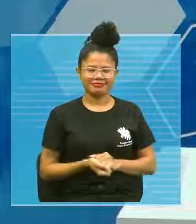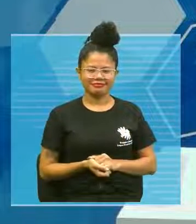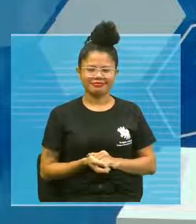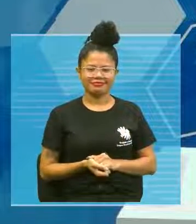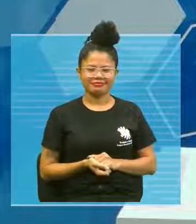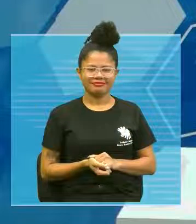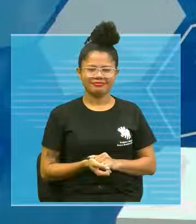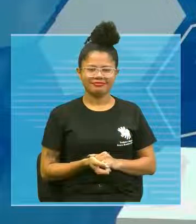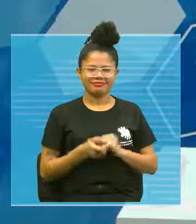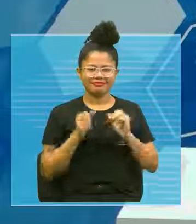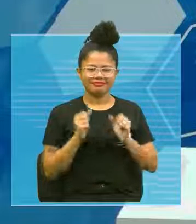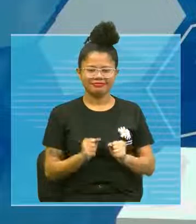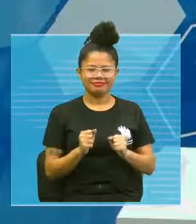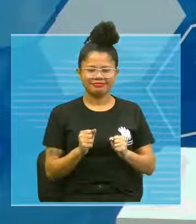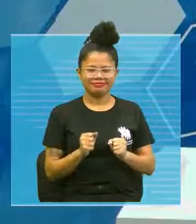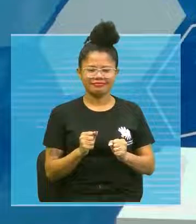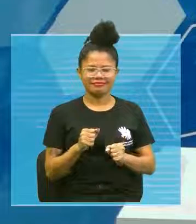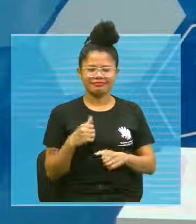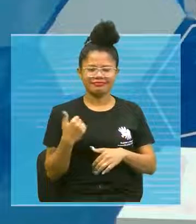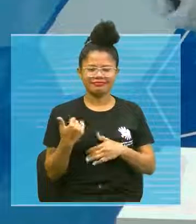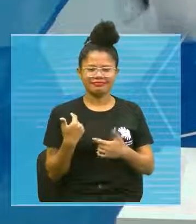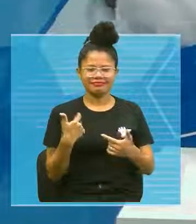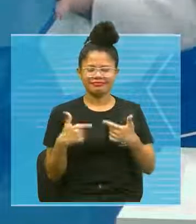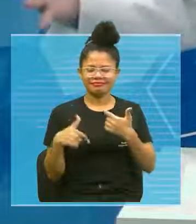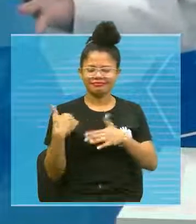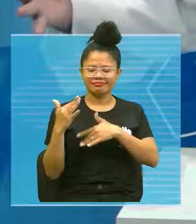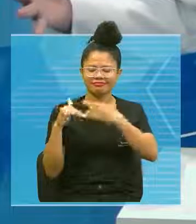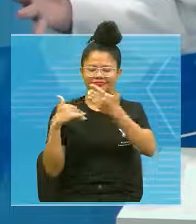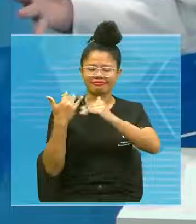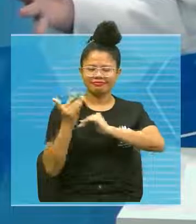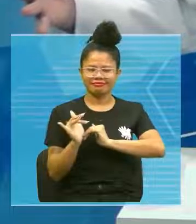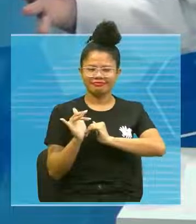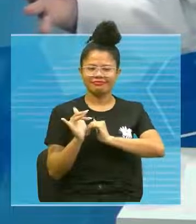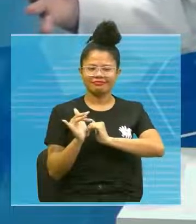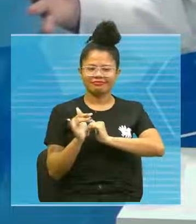capacidade de realizar trabalho as diversas Fontes